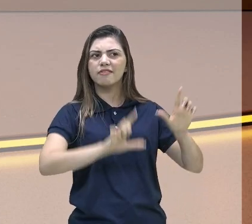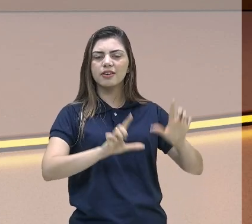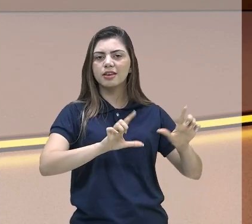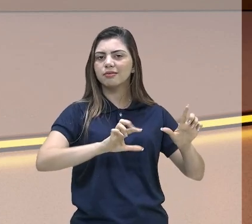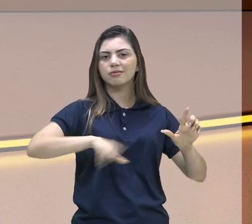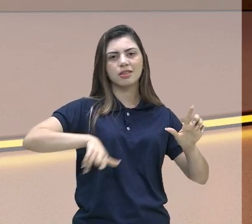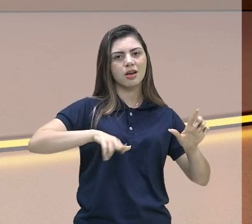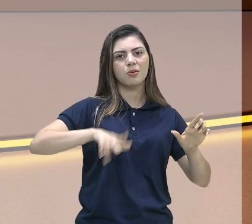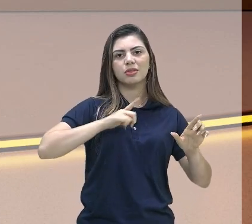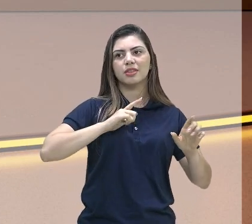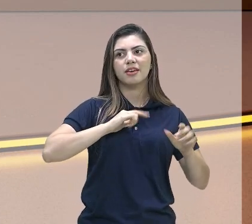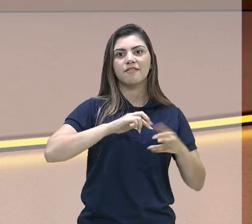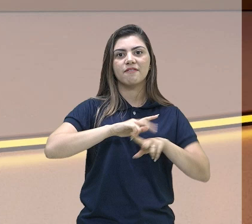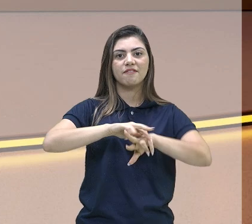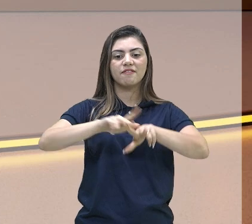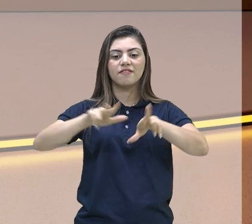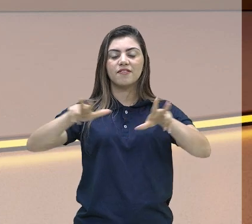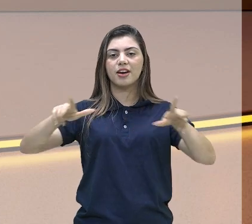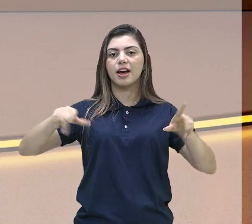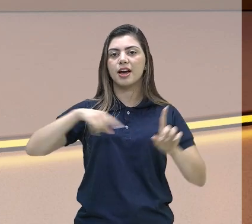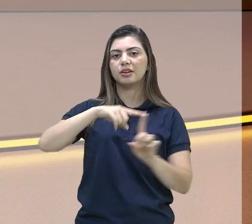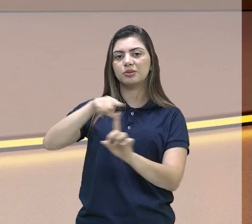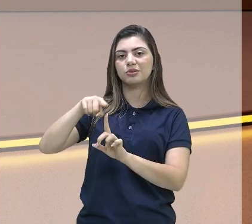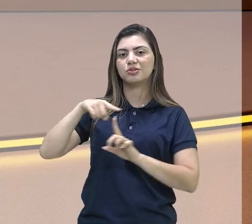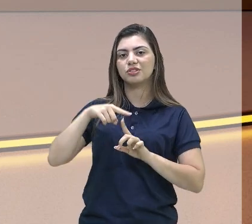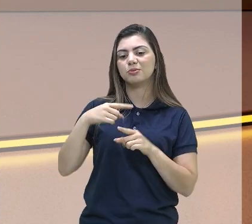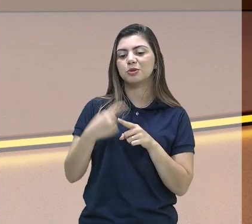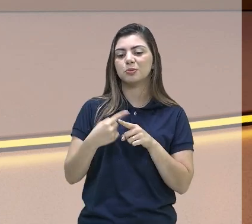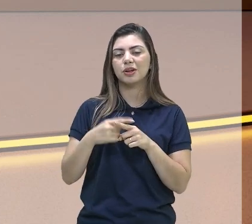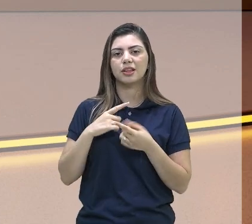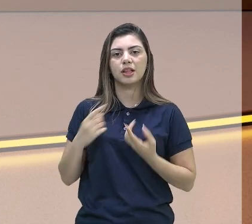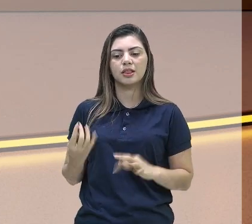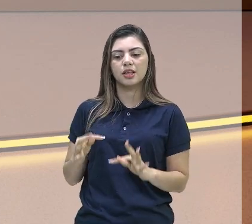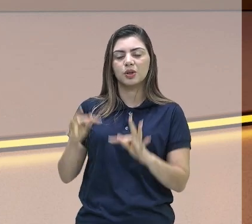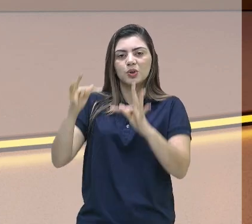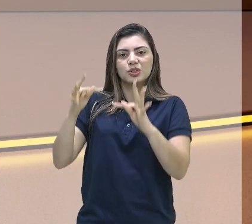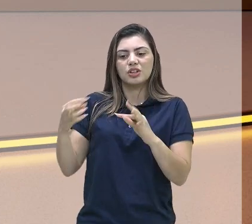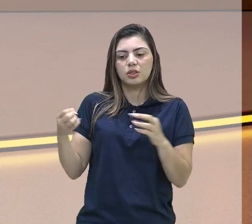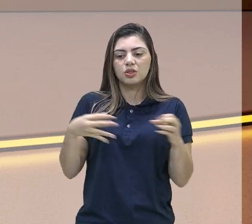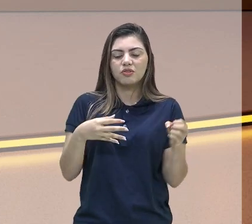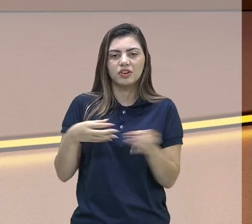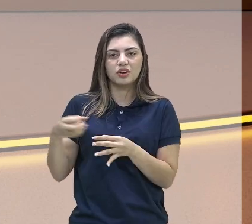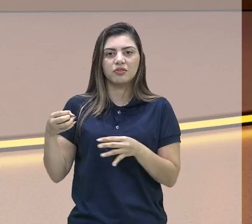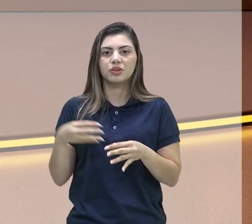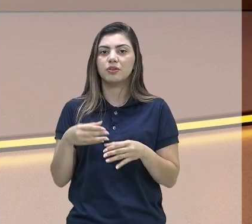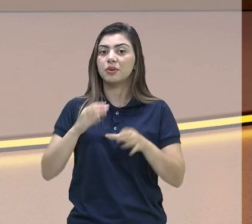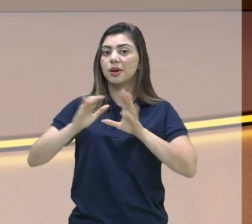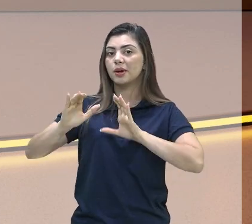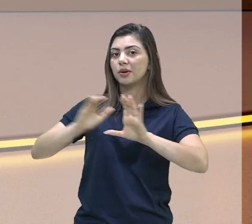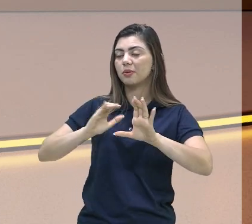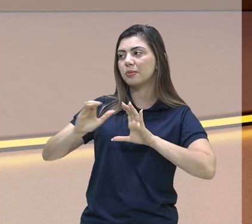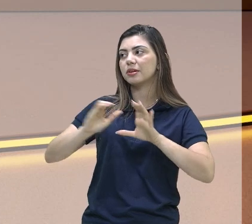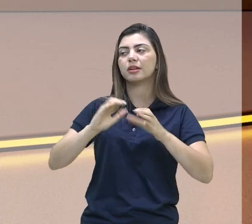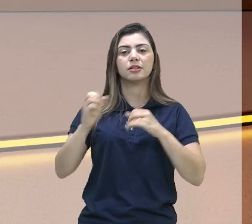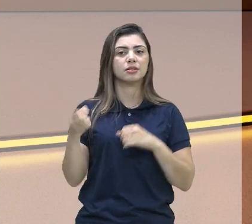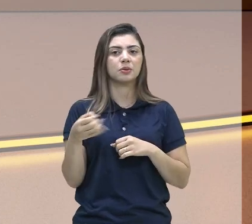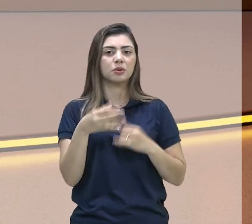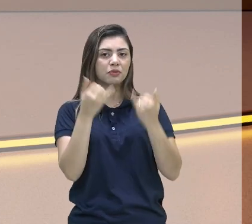formas propiciados pelas novas tecnologias da comunicação e da